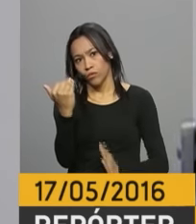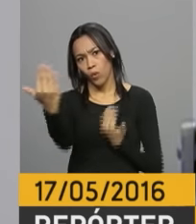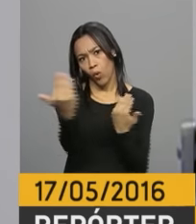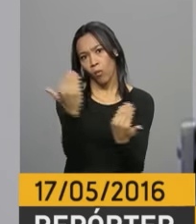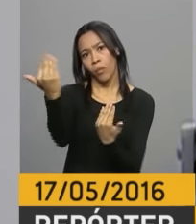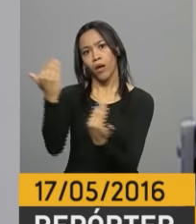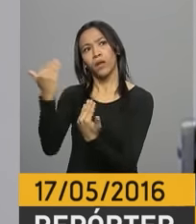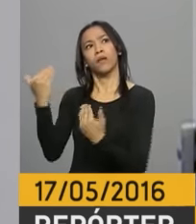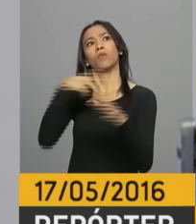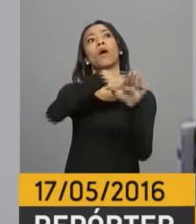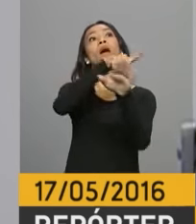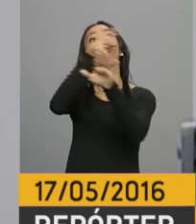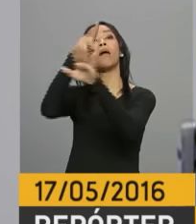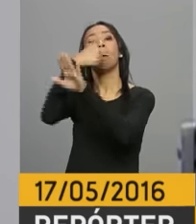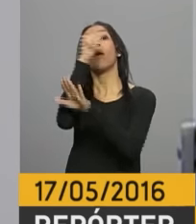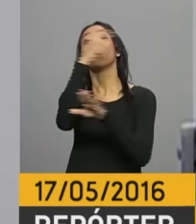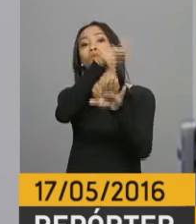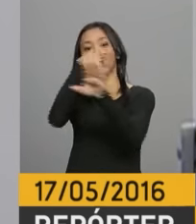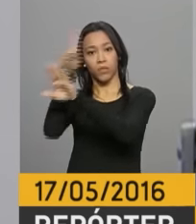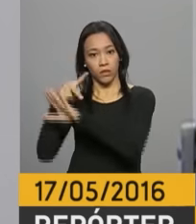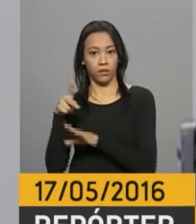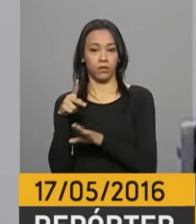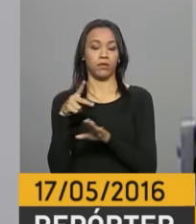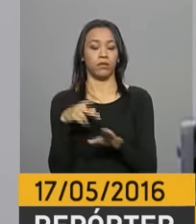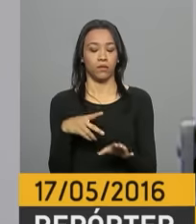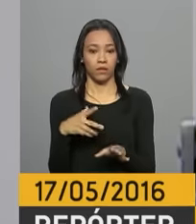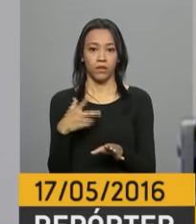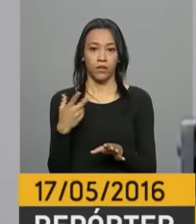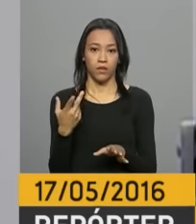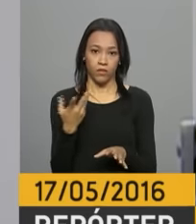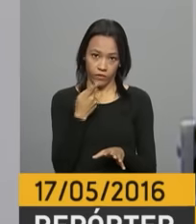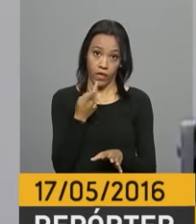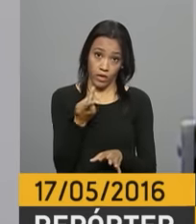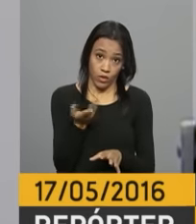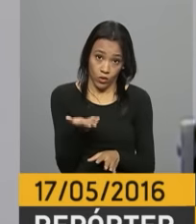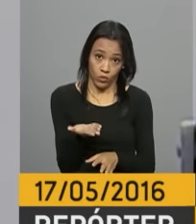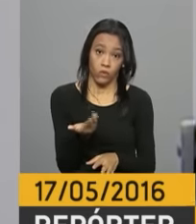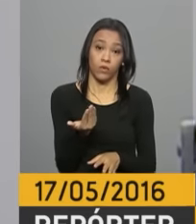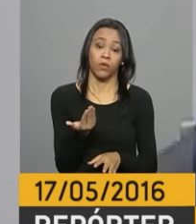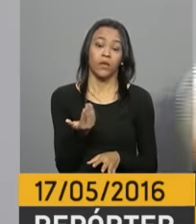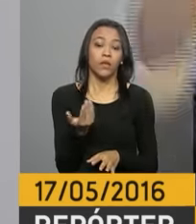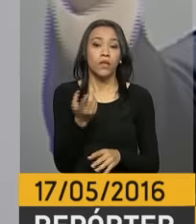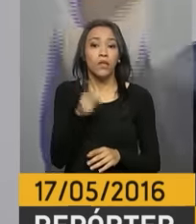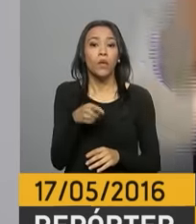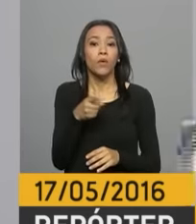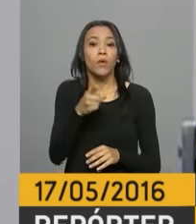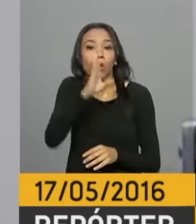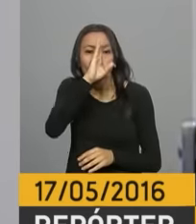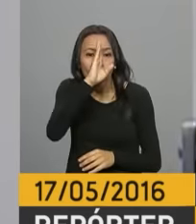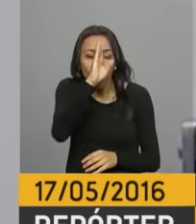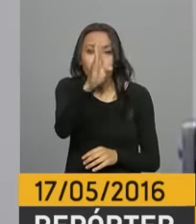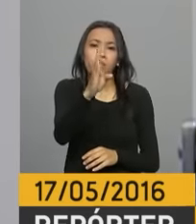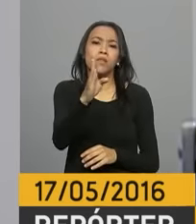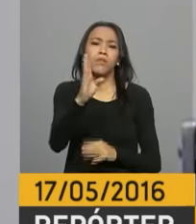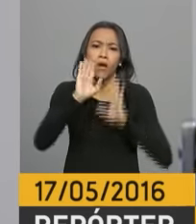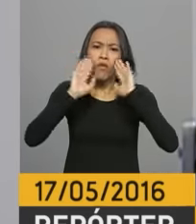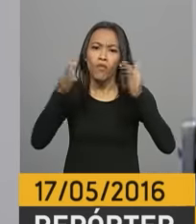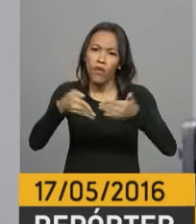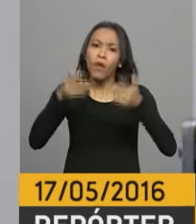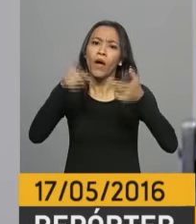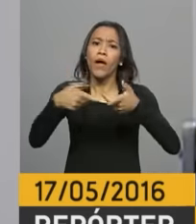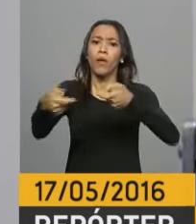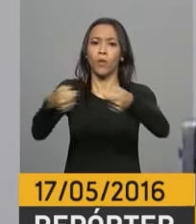países emergentes. Em dito isso, né, a prioridade é o equilíbrio das contas públicas e